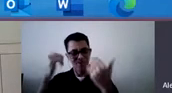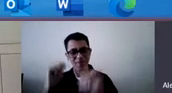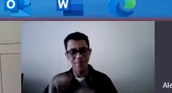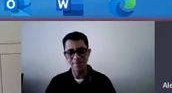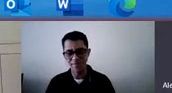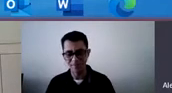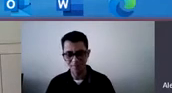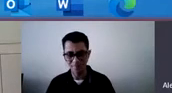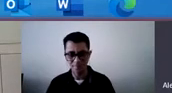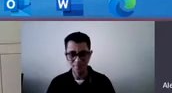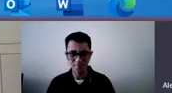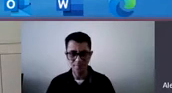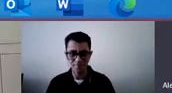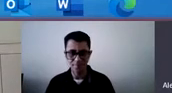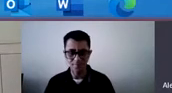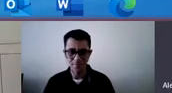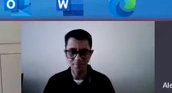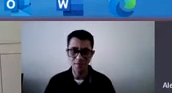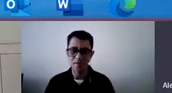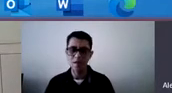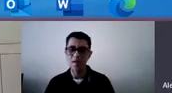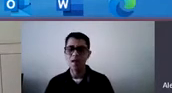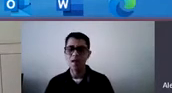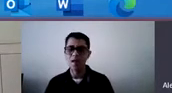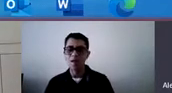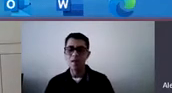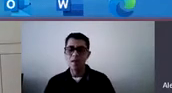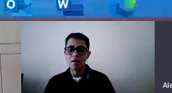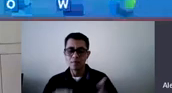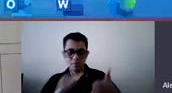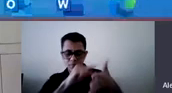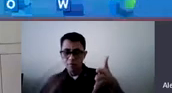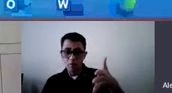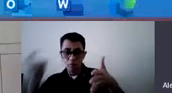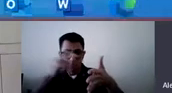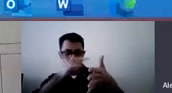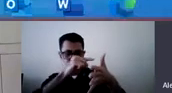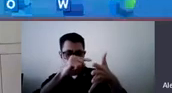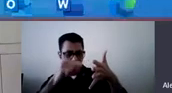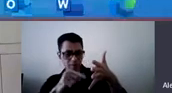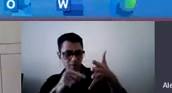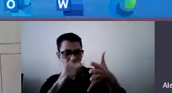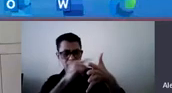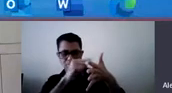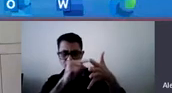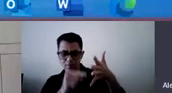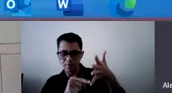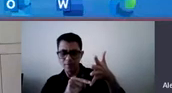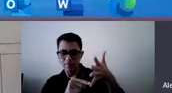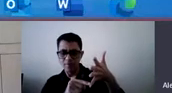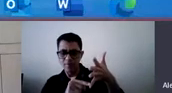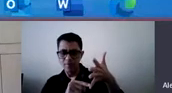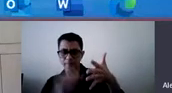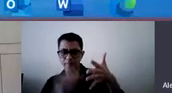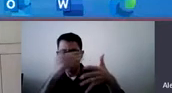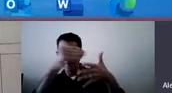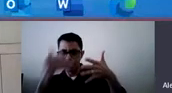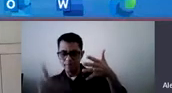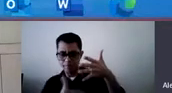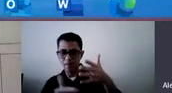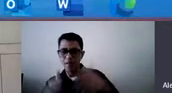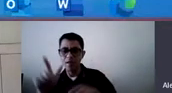Então, a Alexandra estava comentando a respeito das 5 competências, né, relacionadas ao slide da